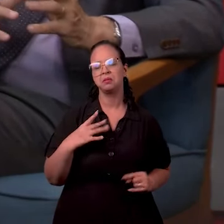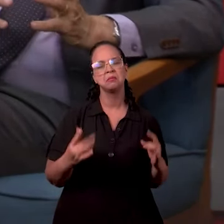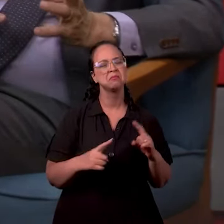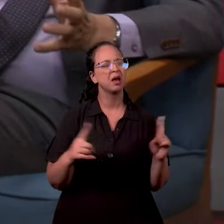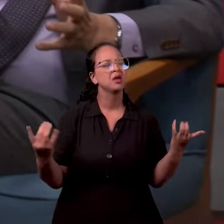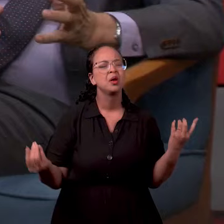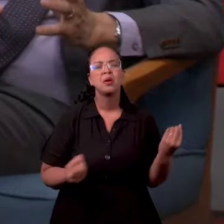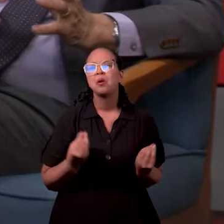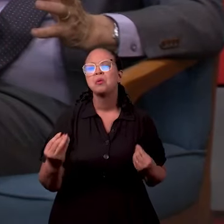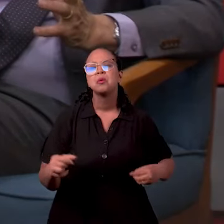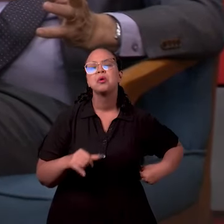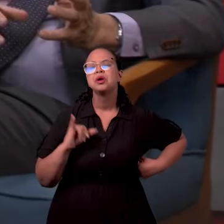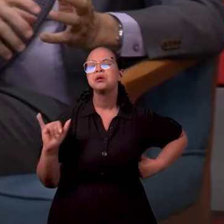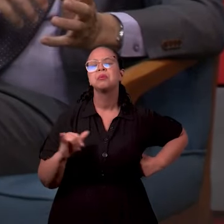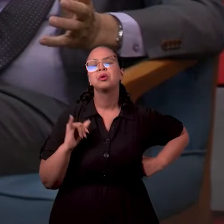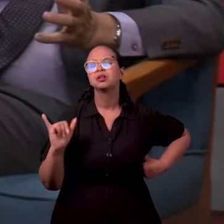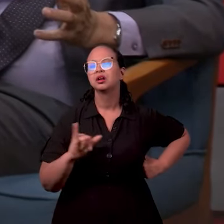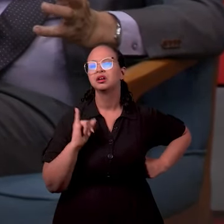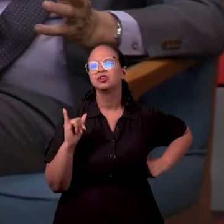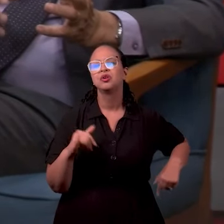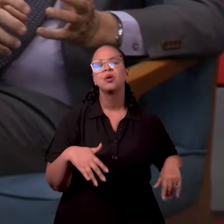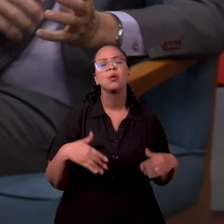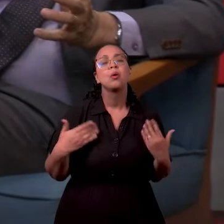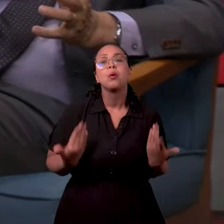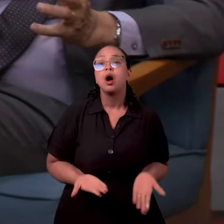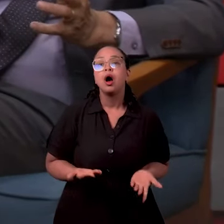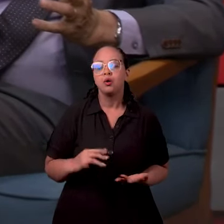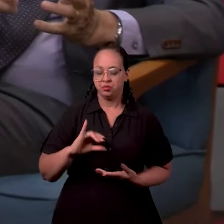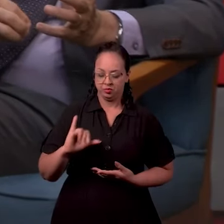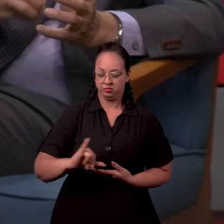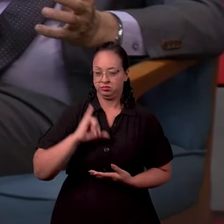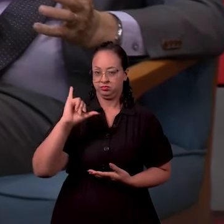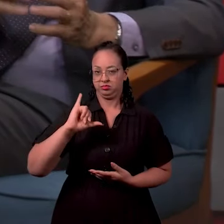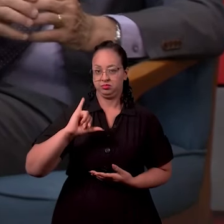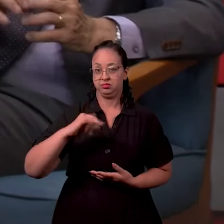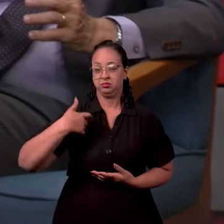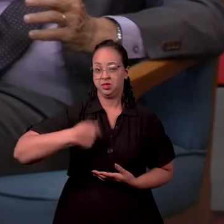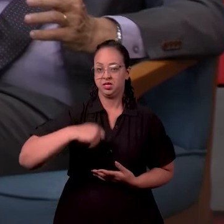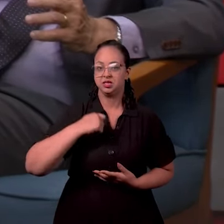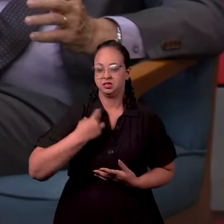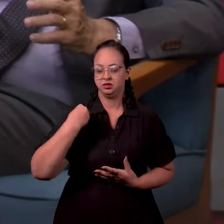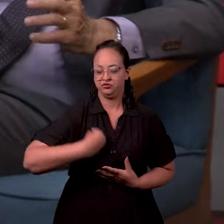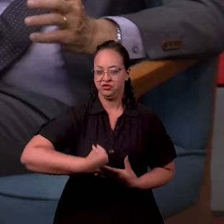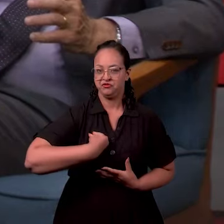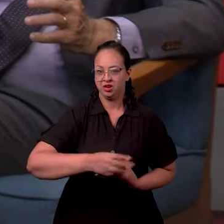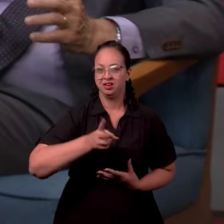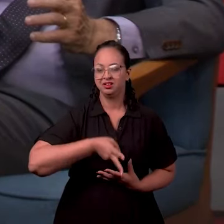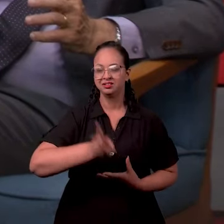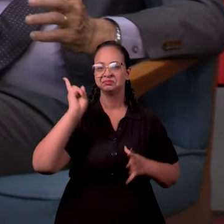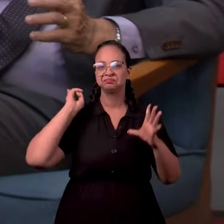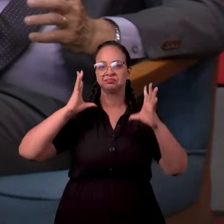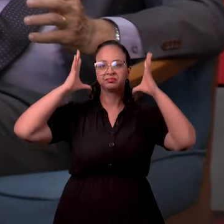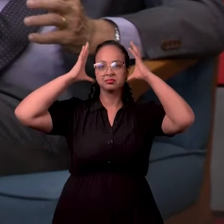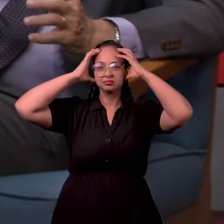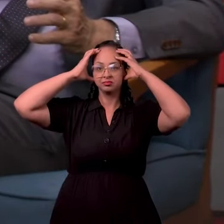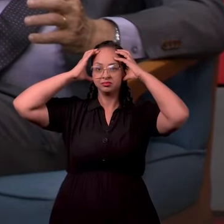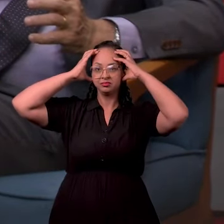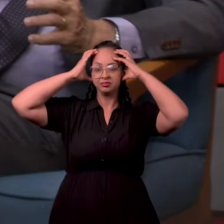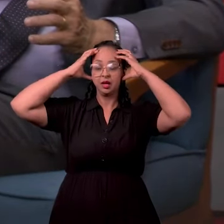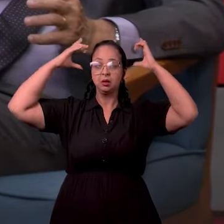Mas qual a importância do sangue dentro dessa dinâmica no corpo? É manter o cabeça vivo.